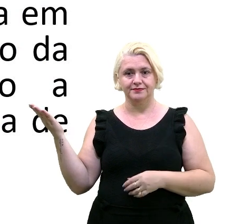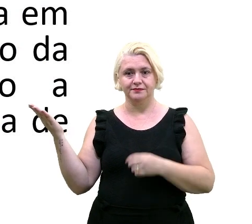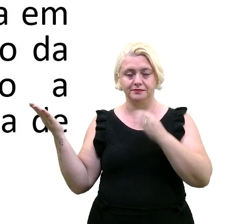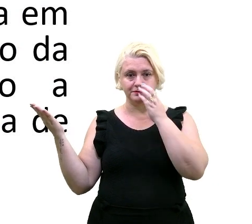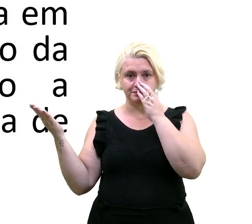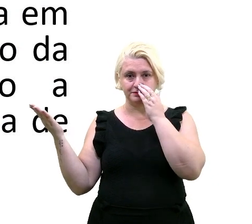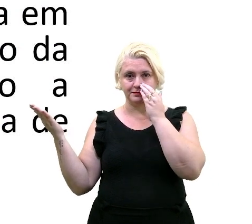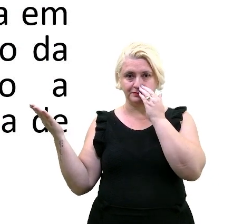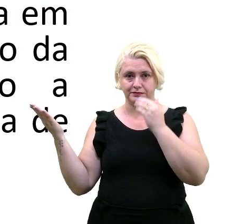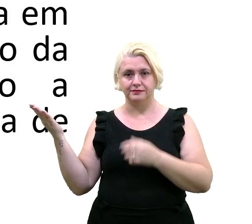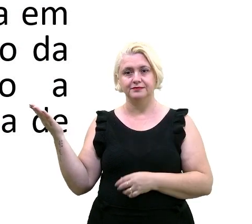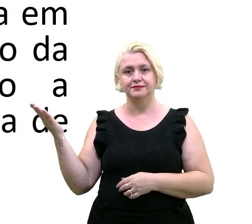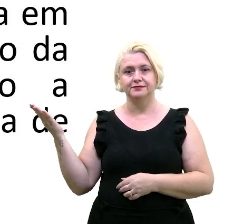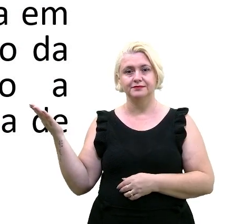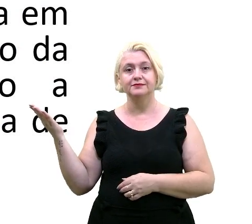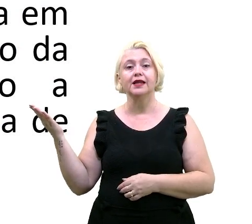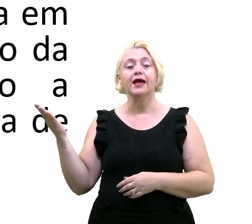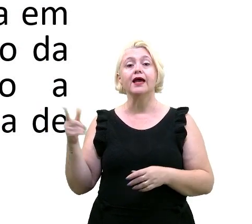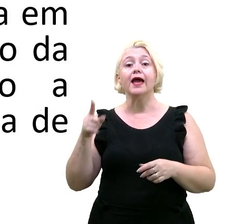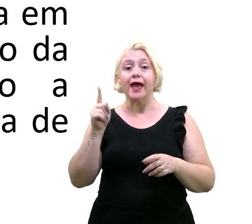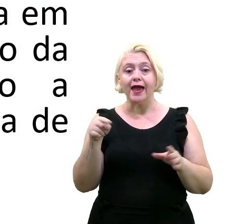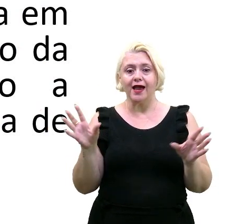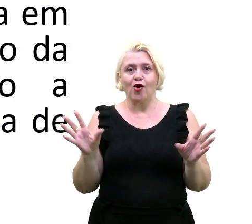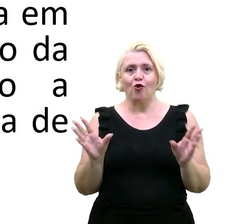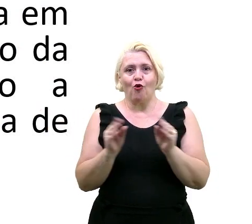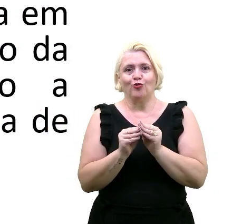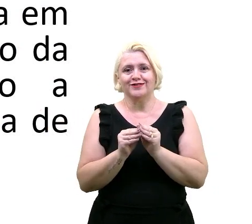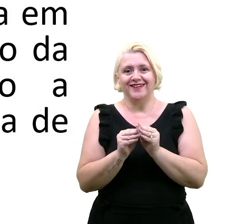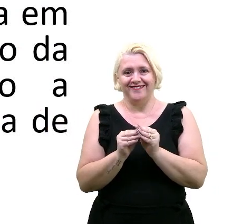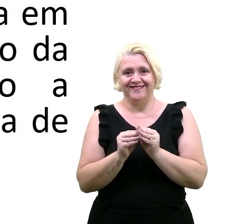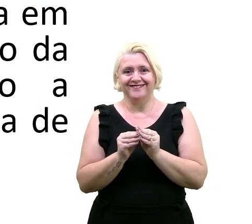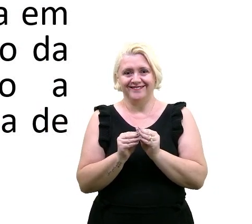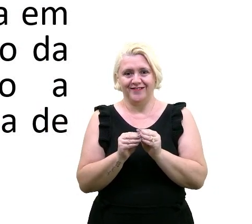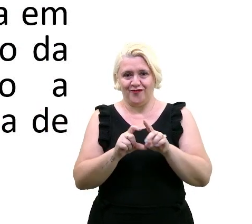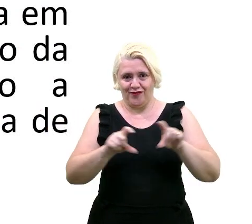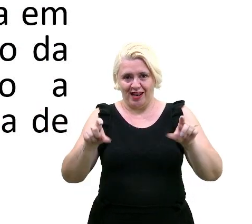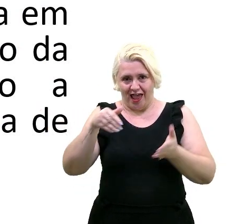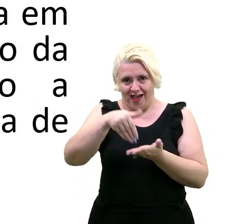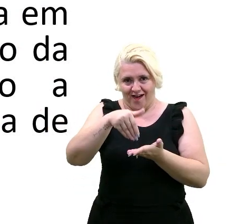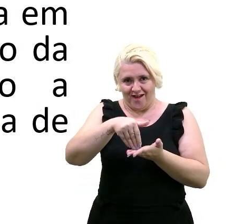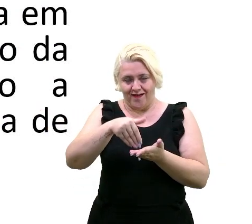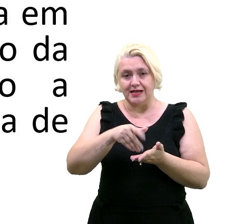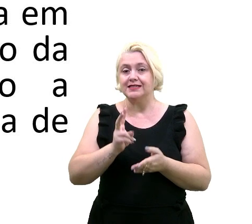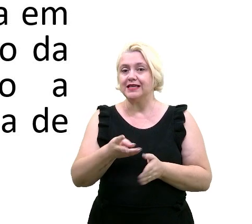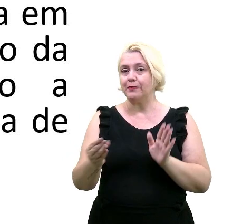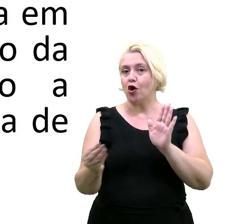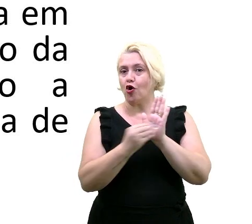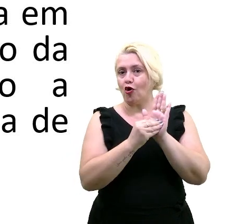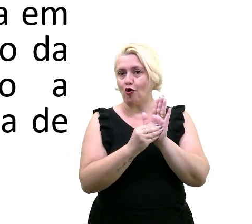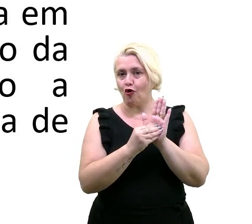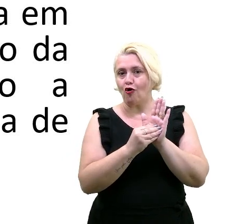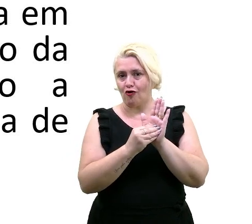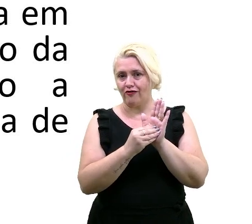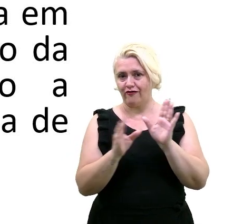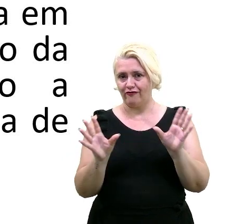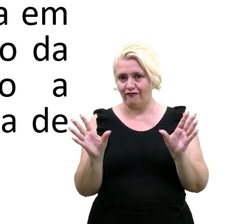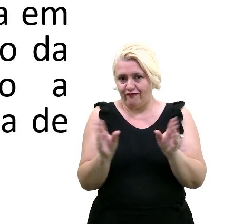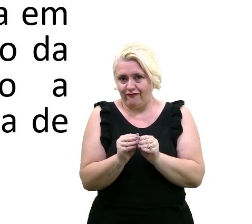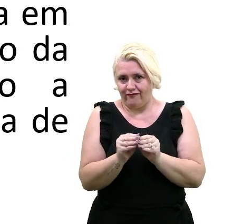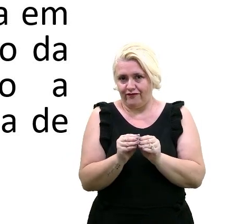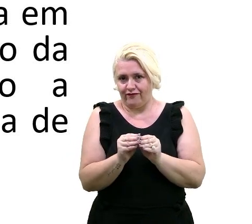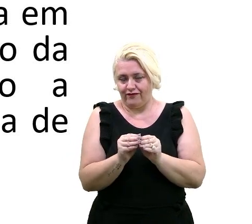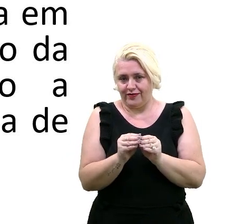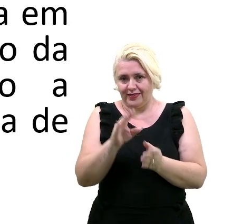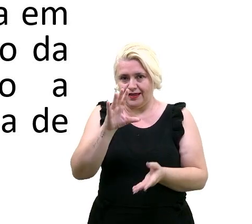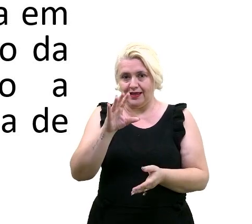modalizador de quê de conclusão como nós falamos sempre que nós fazemos essa conclusão do